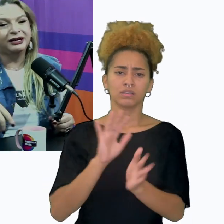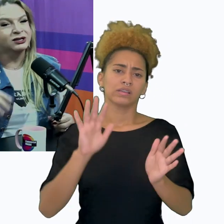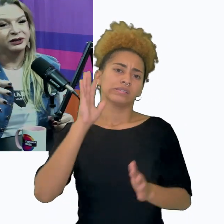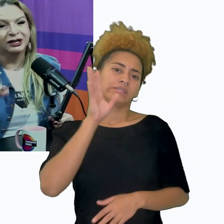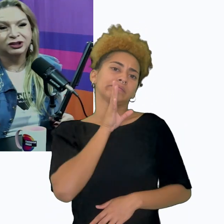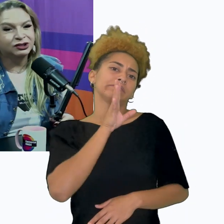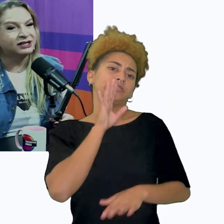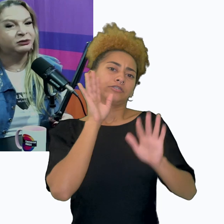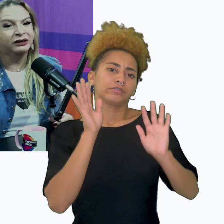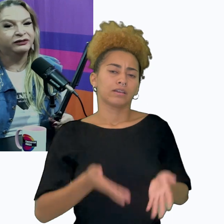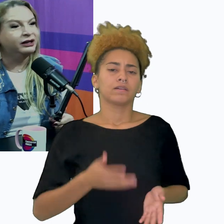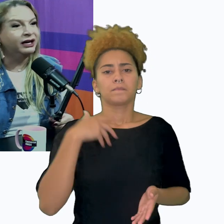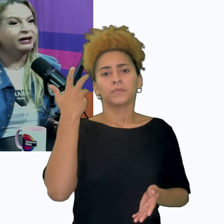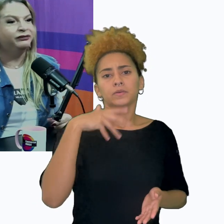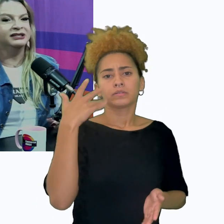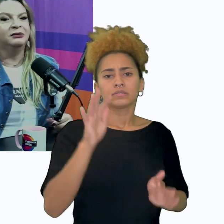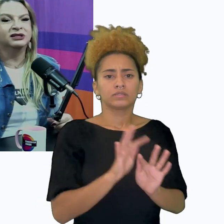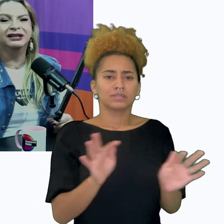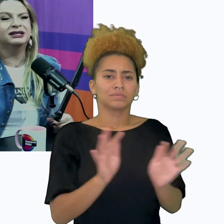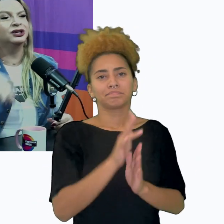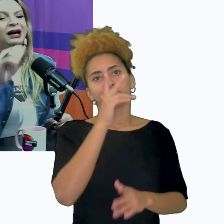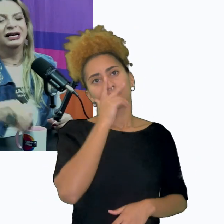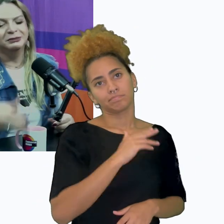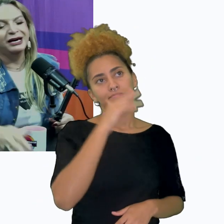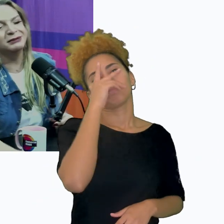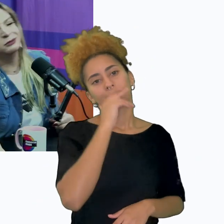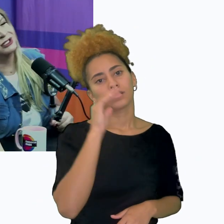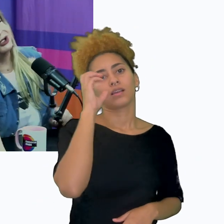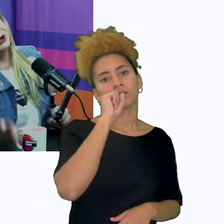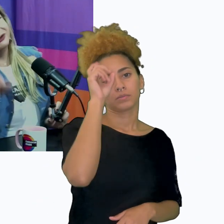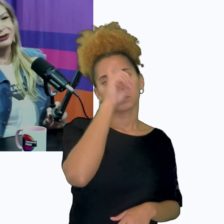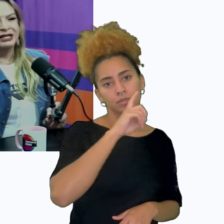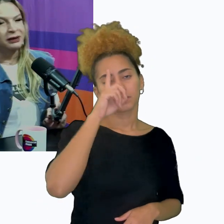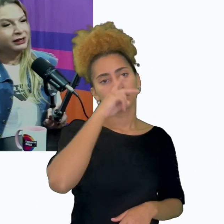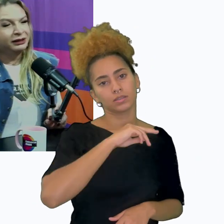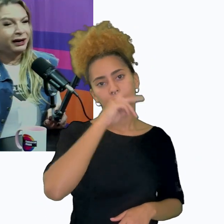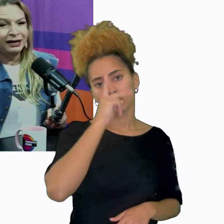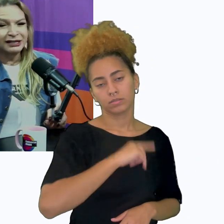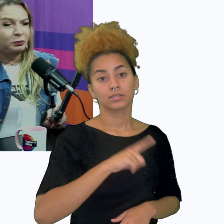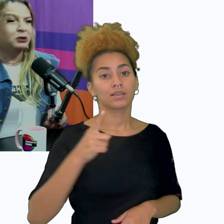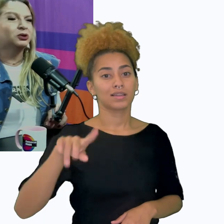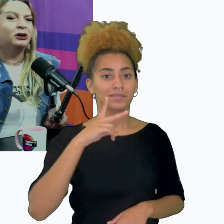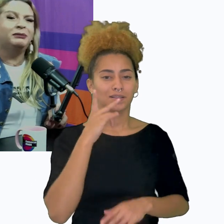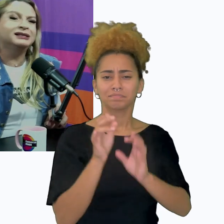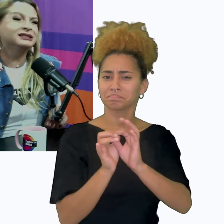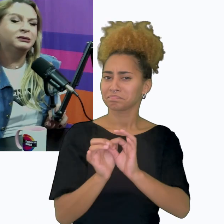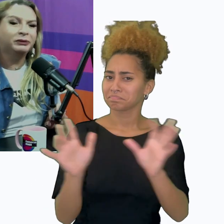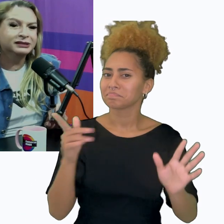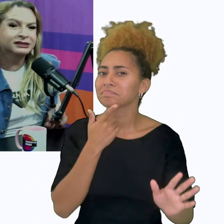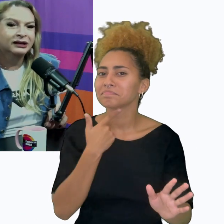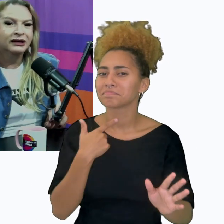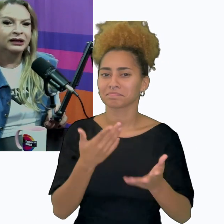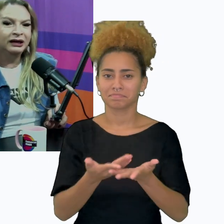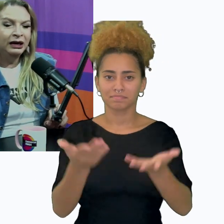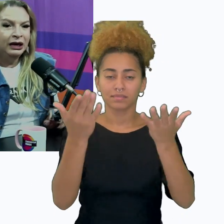vai brigar sobre cachê, já sabe o que vai ganhar, faz as músicas, nem que seja as mesmas músicas todo final de semana. Fique à vontade, faça o que você quiser, aquela história.